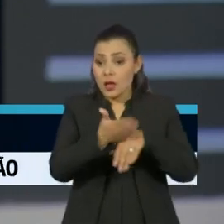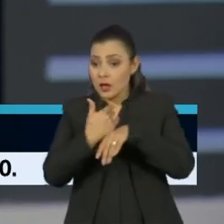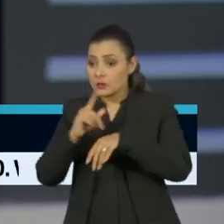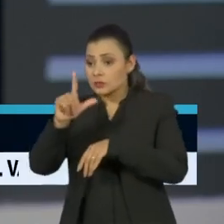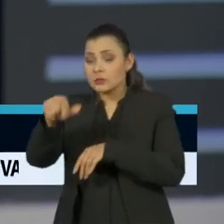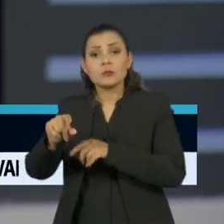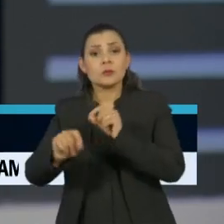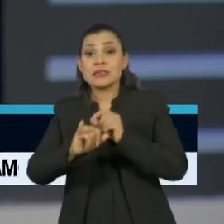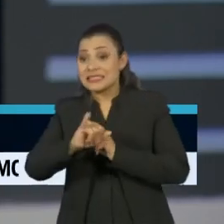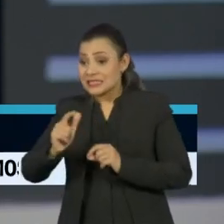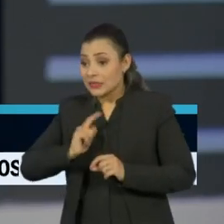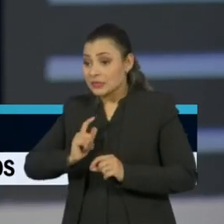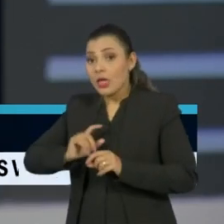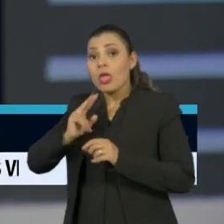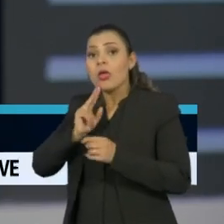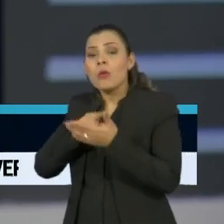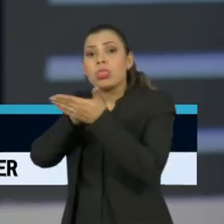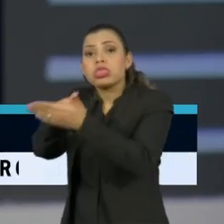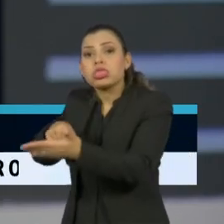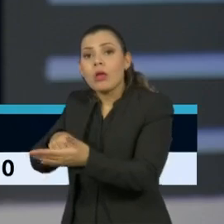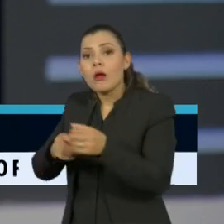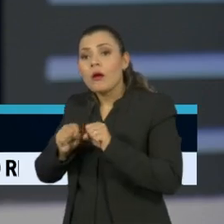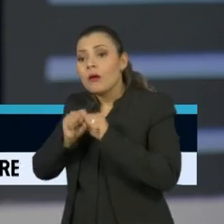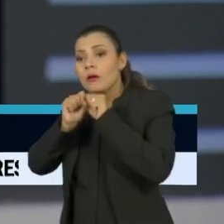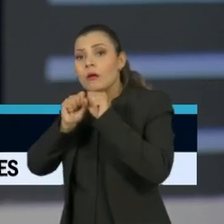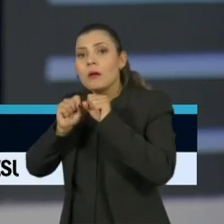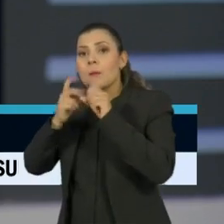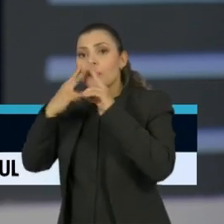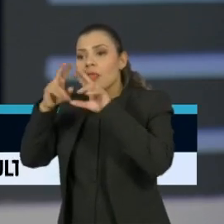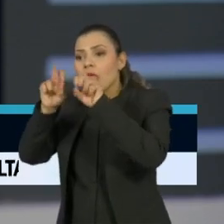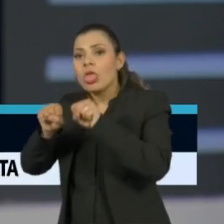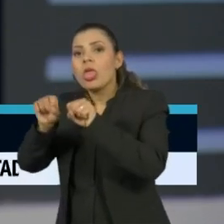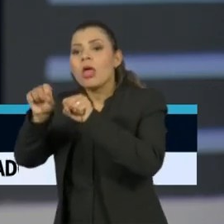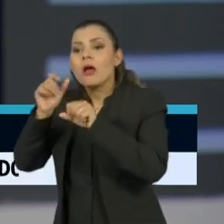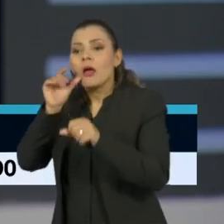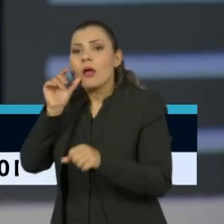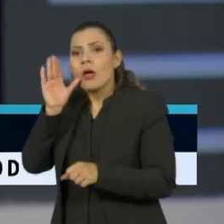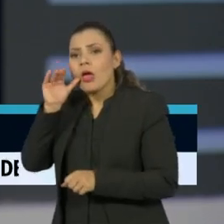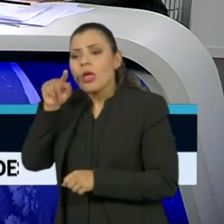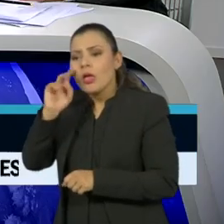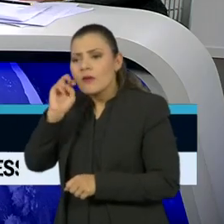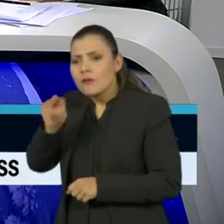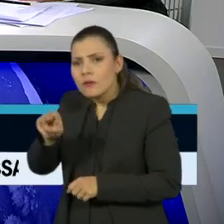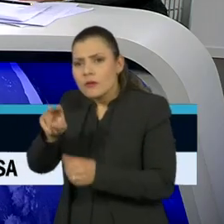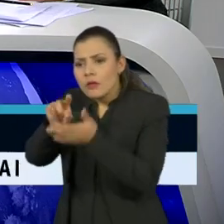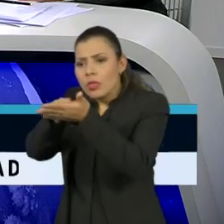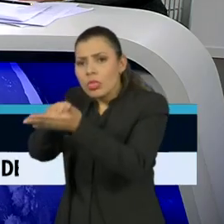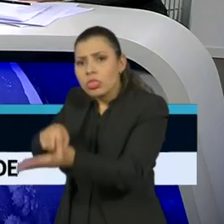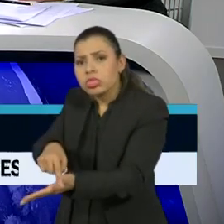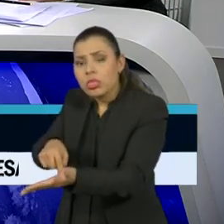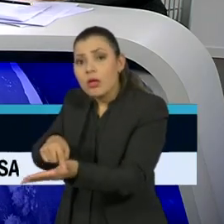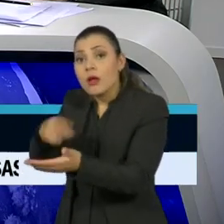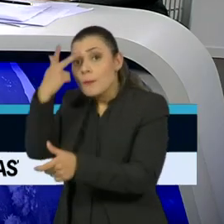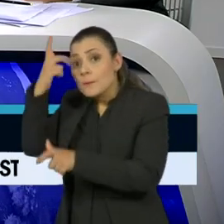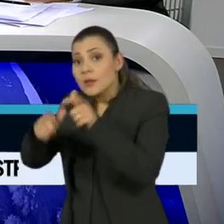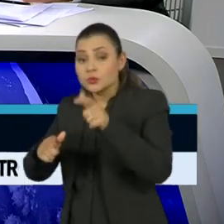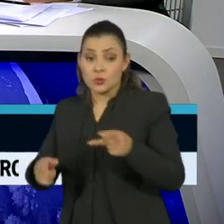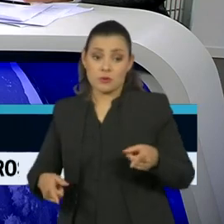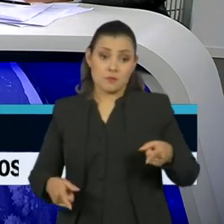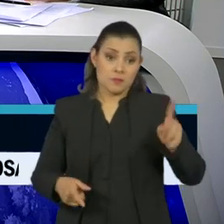se tem da nature o relator também está denunciado ou acusado tem que fazer depois